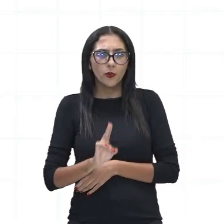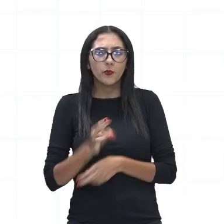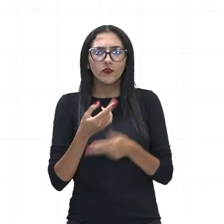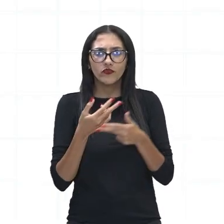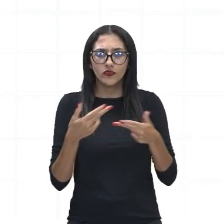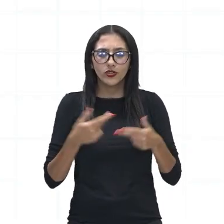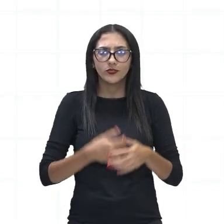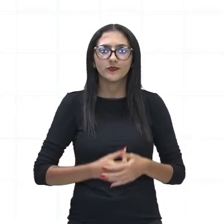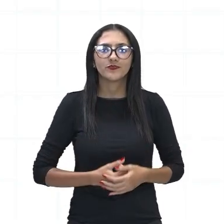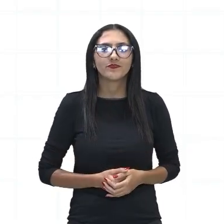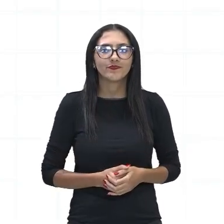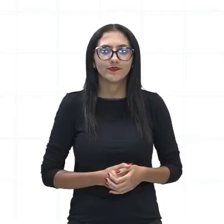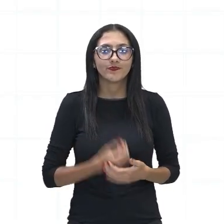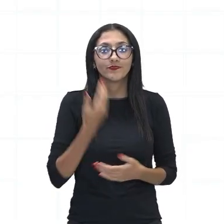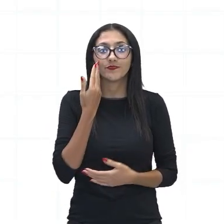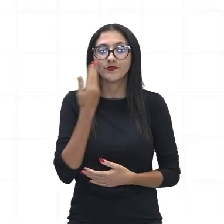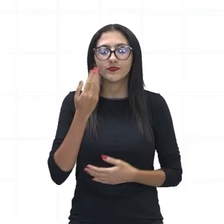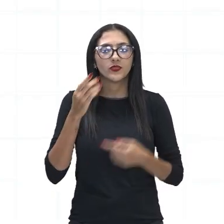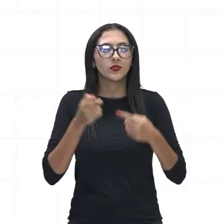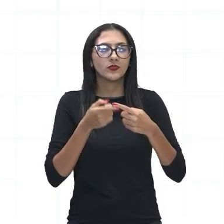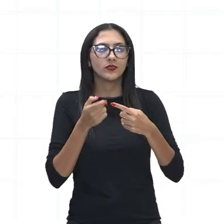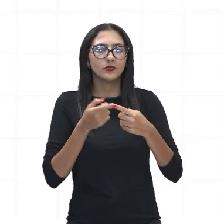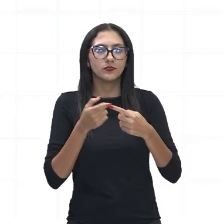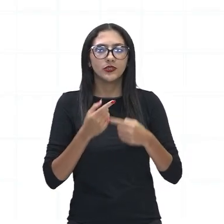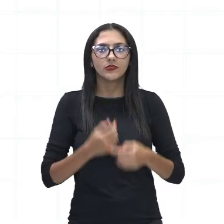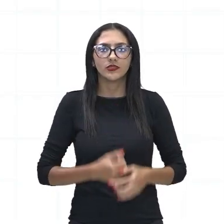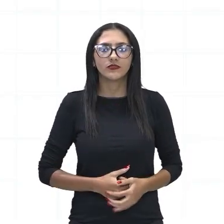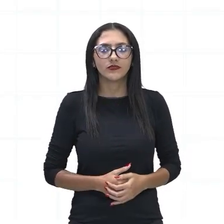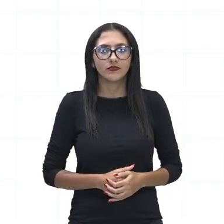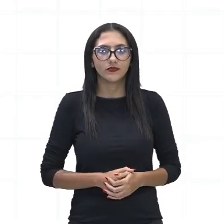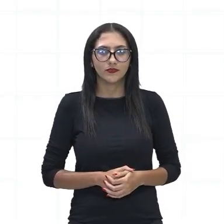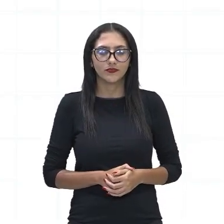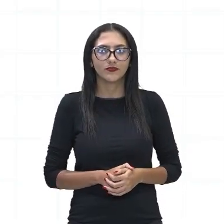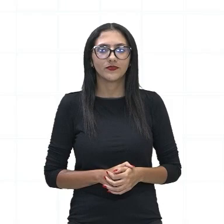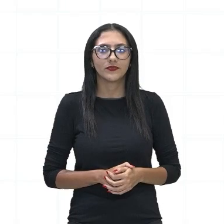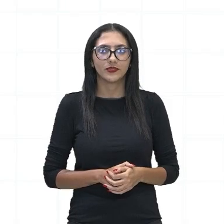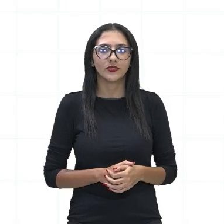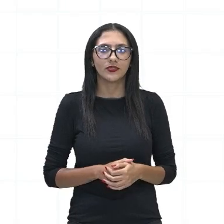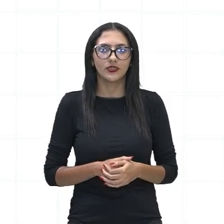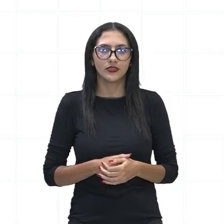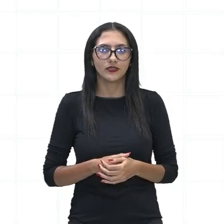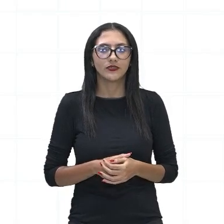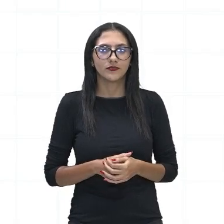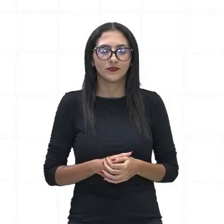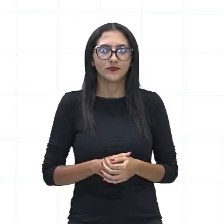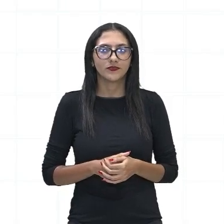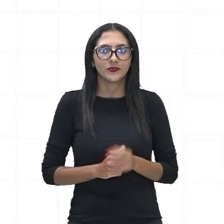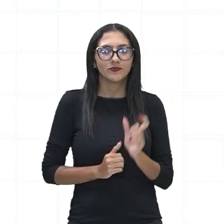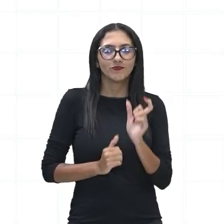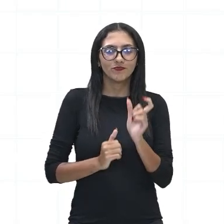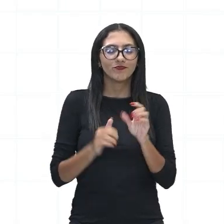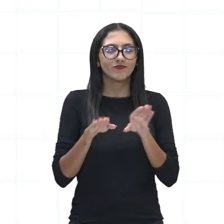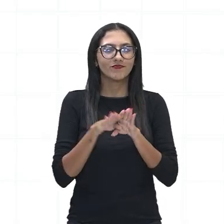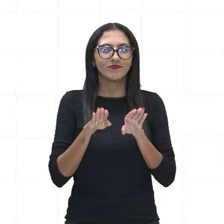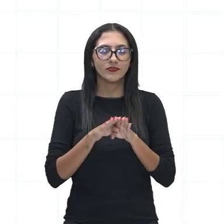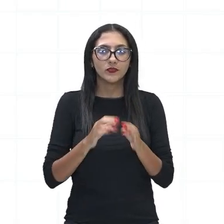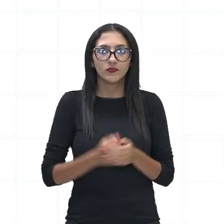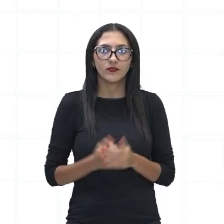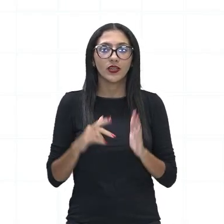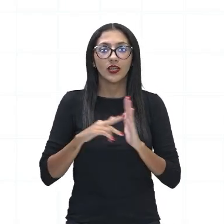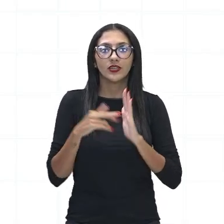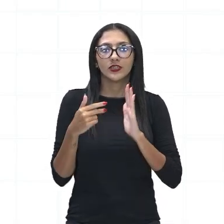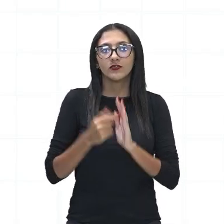Vamos começar com beauty. Beauty ou beauty, né? Tem som de R também. Então, beauty ou